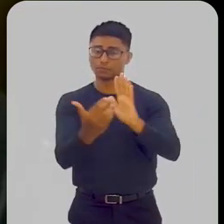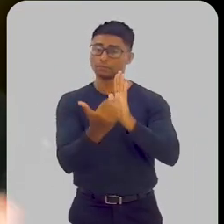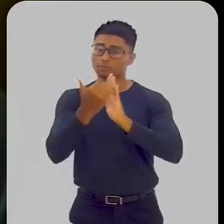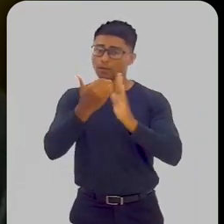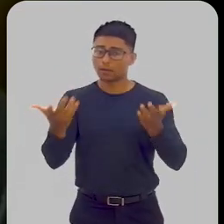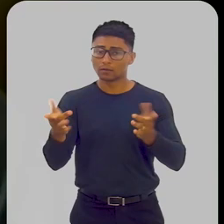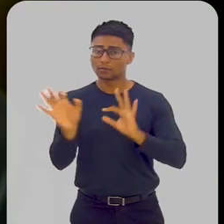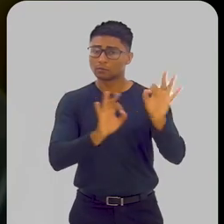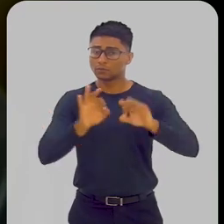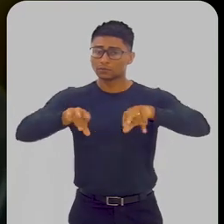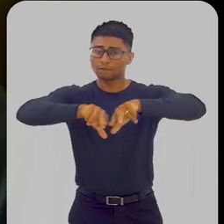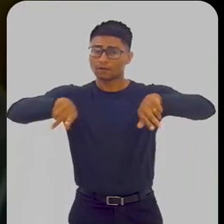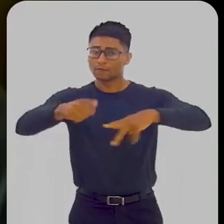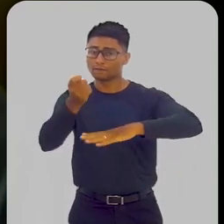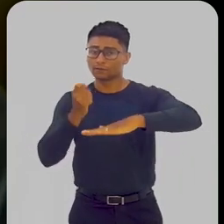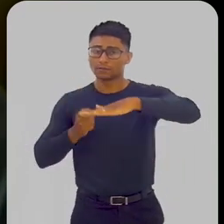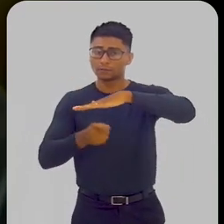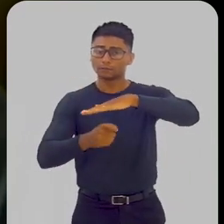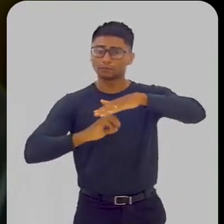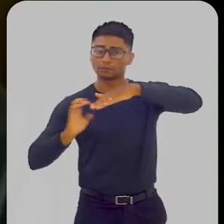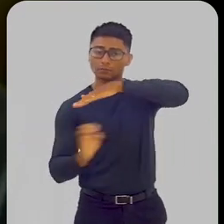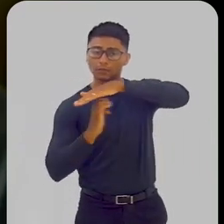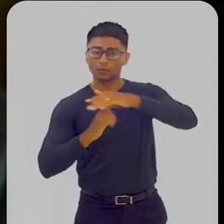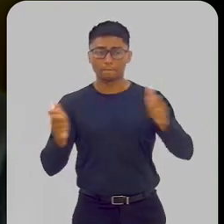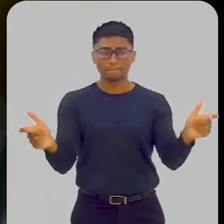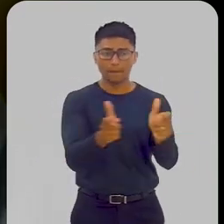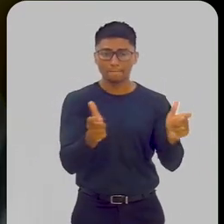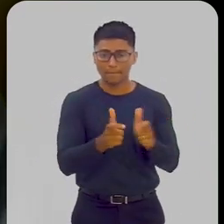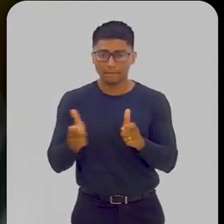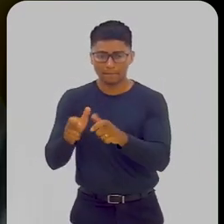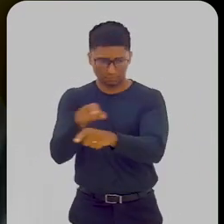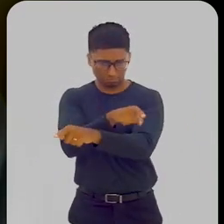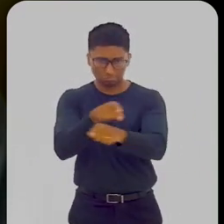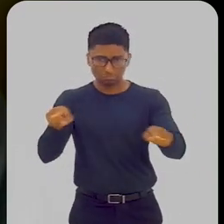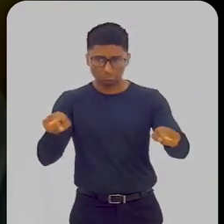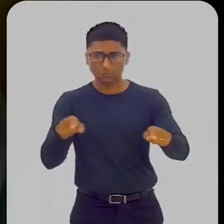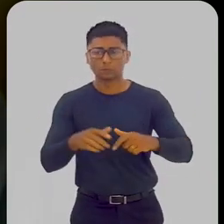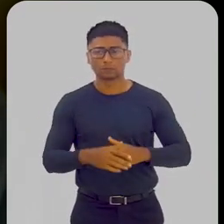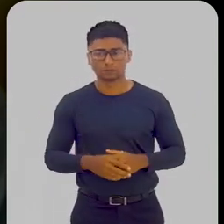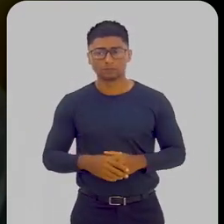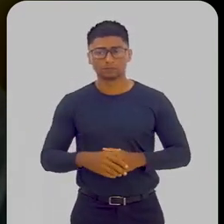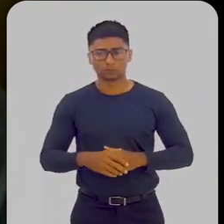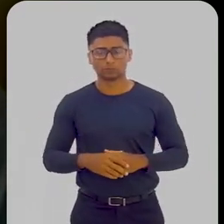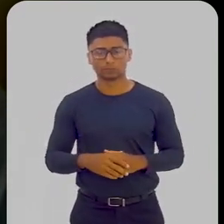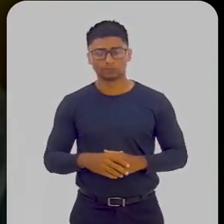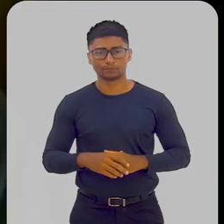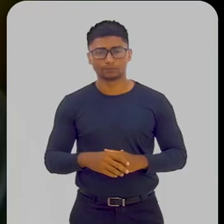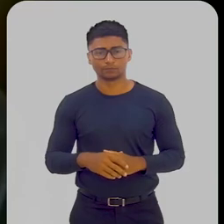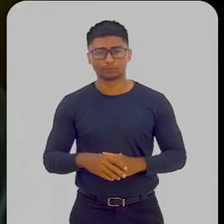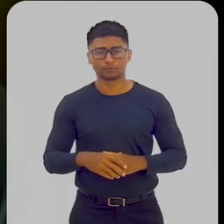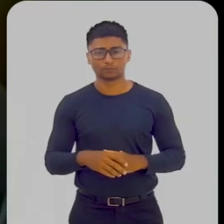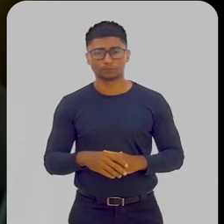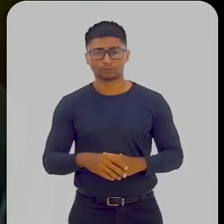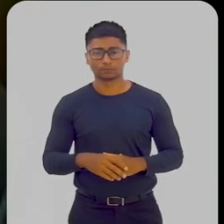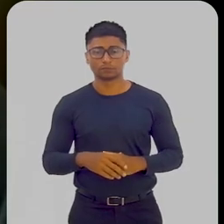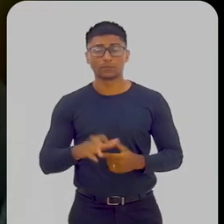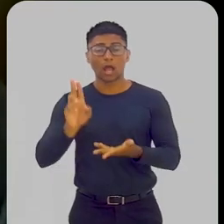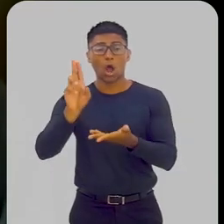que ser mais atuante em vários projetos de financiamento das pequenas empresas, médias empresas, mesmo as startups.